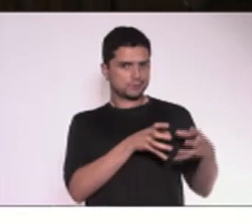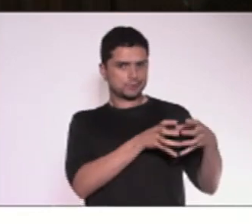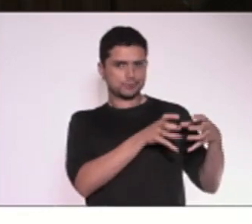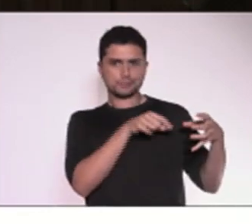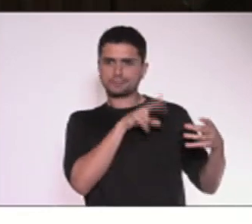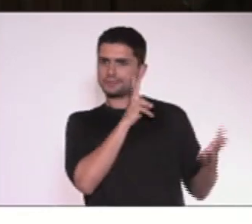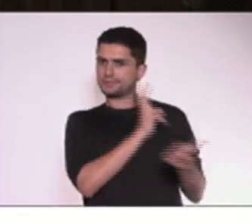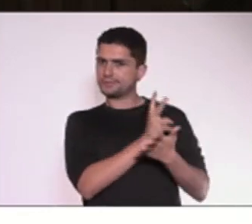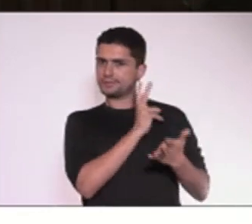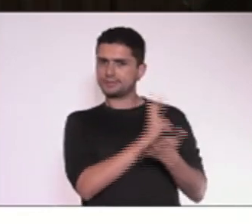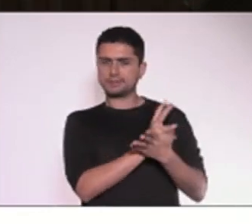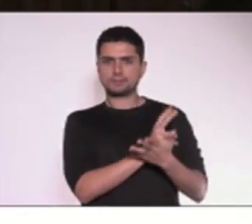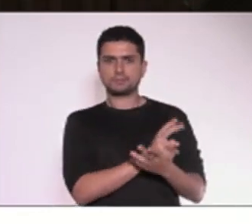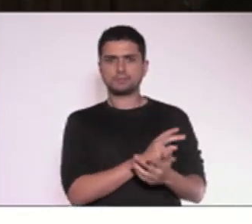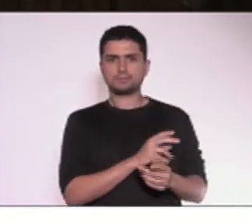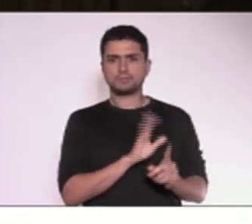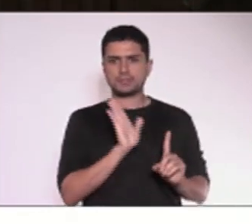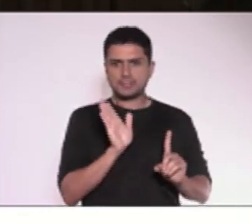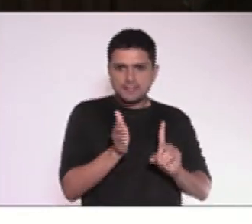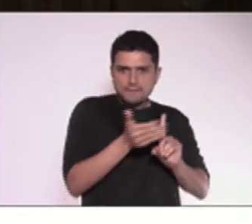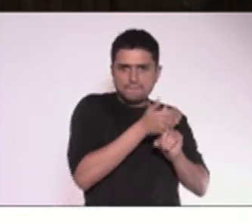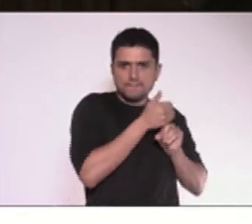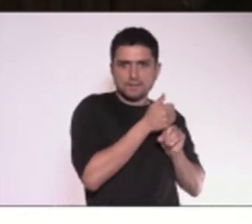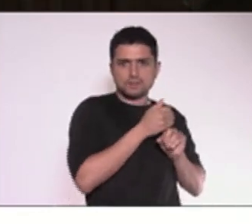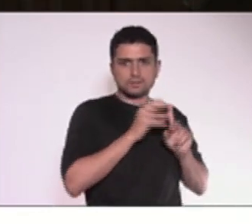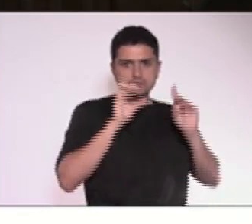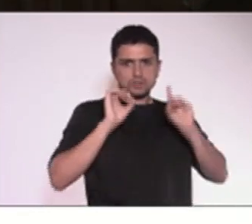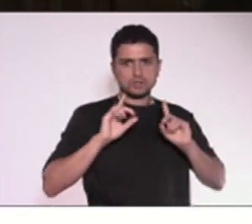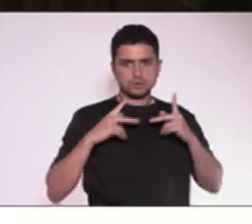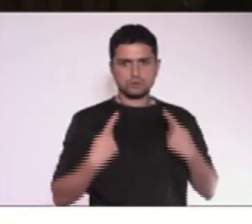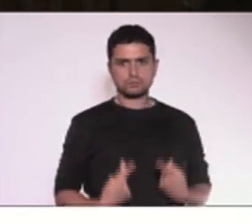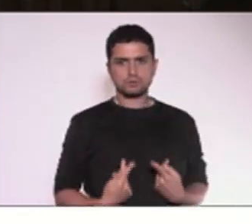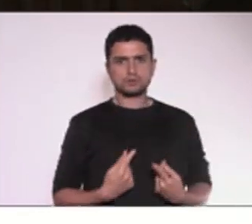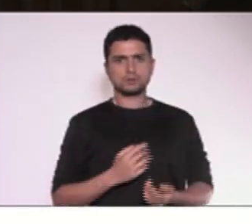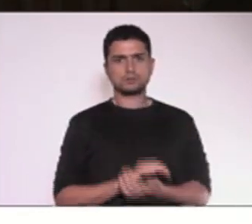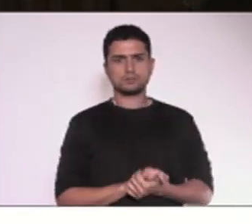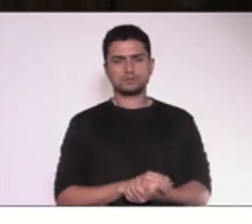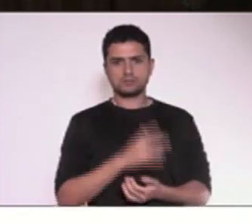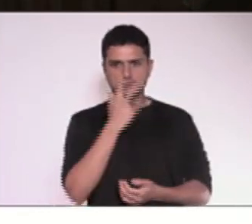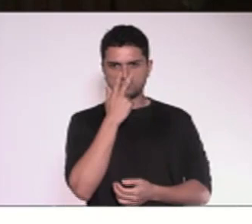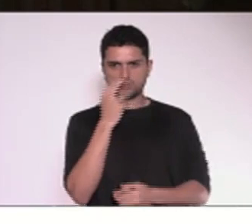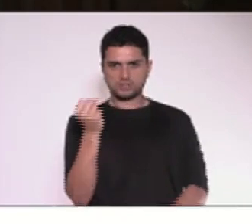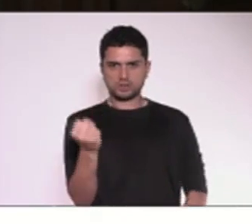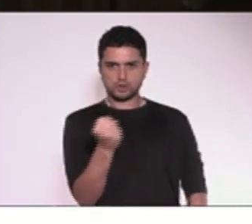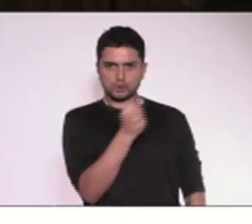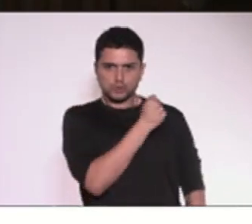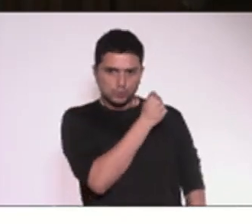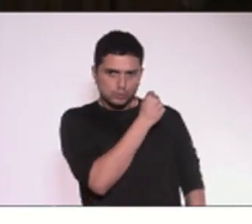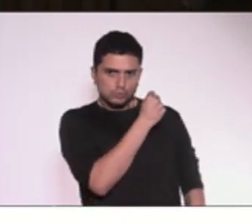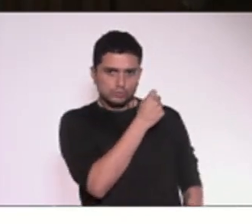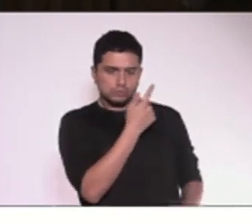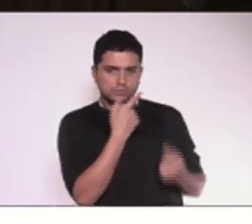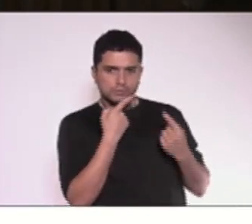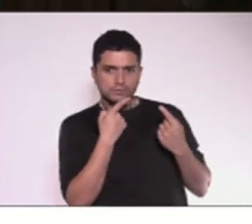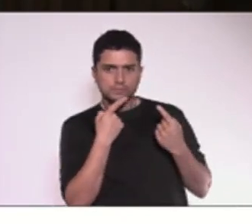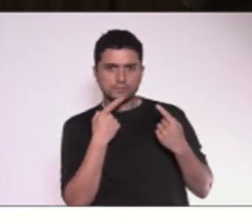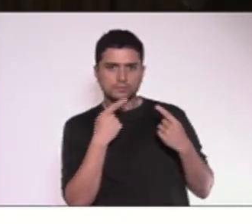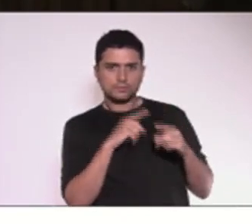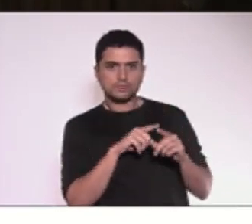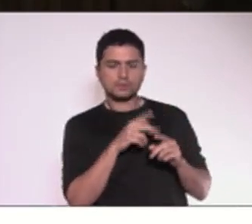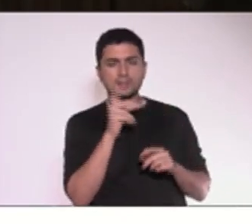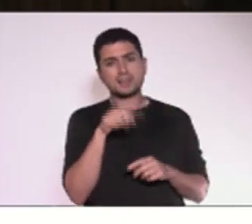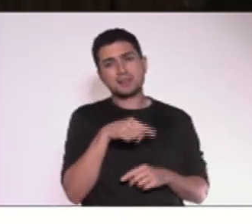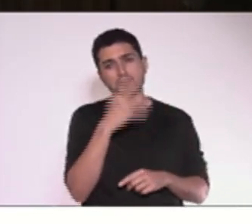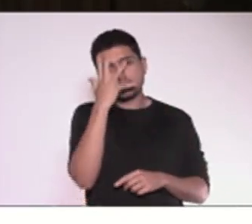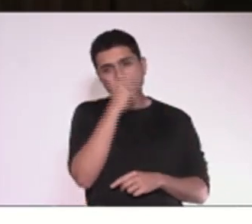respeitar sempre, mas a proteção dos direitos humanos está sendo usado como um escudo de impunidade. É bonitinho falar,